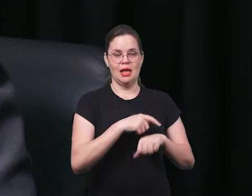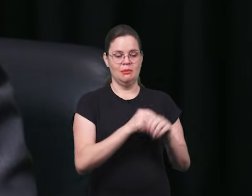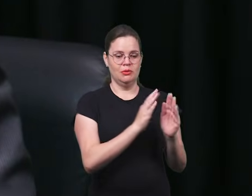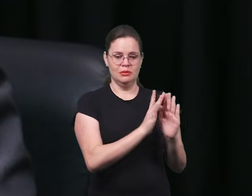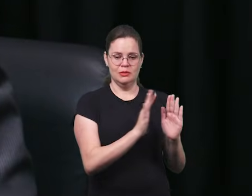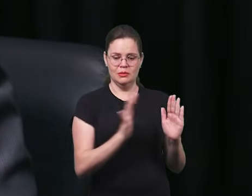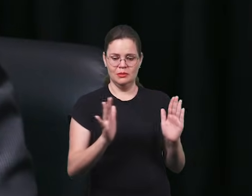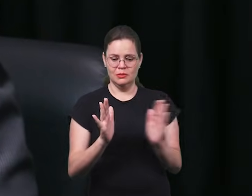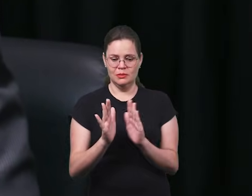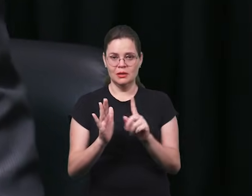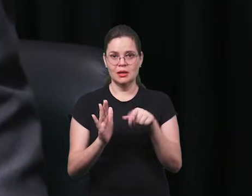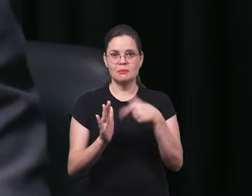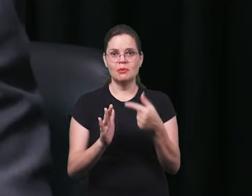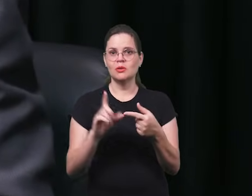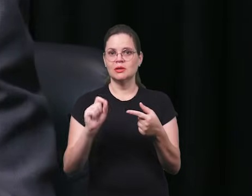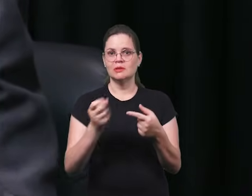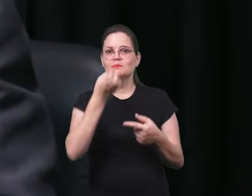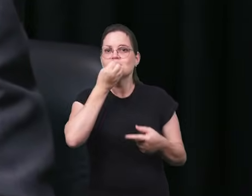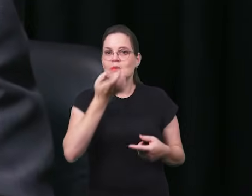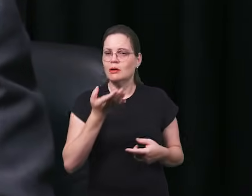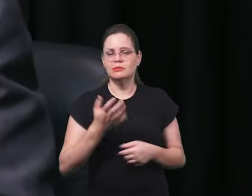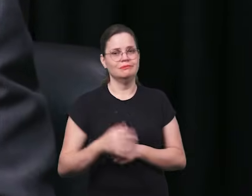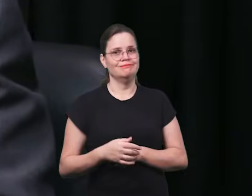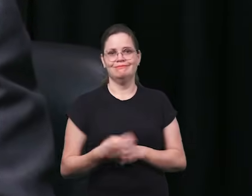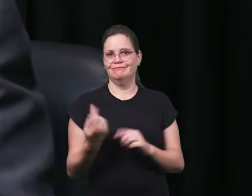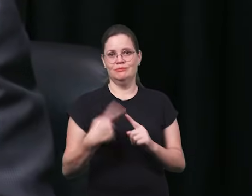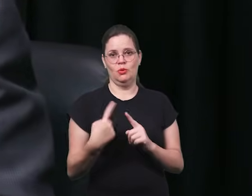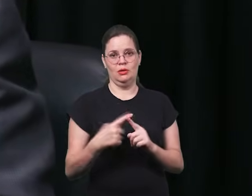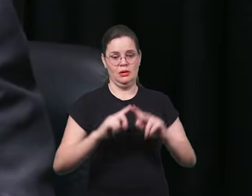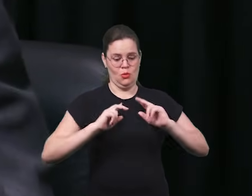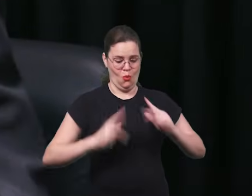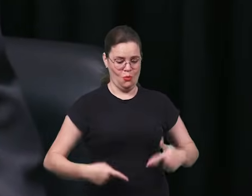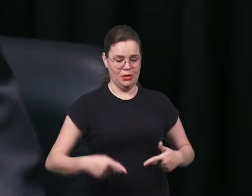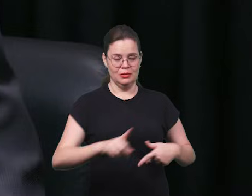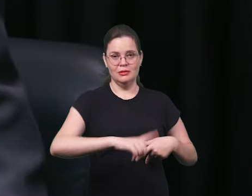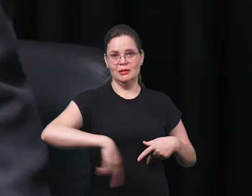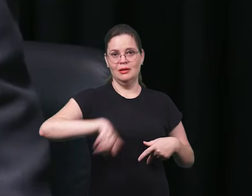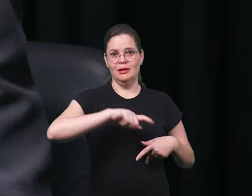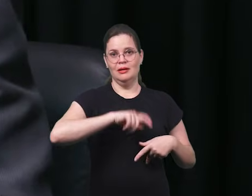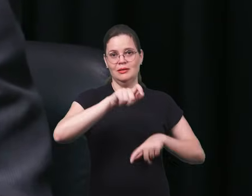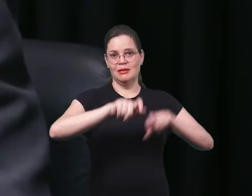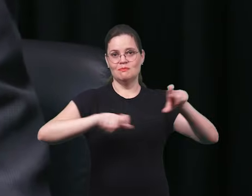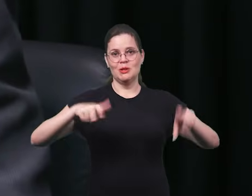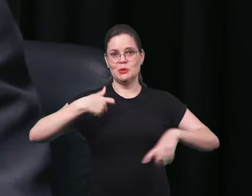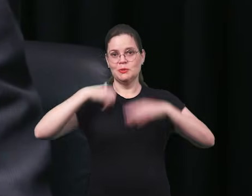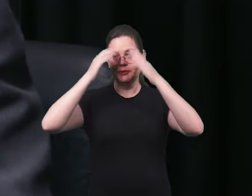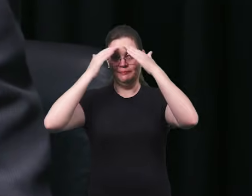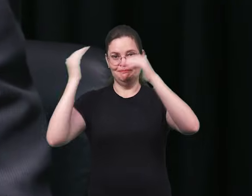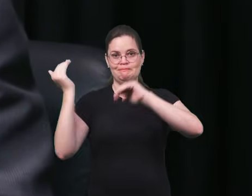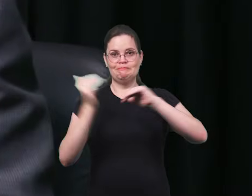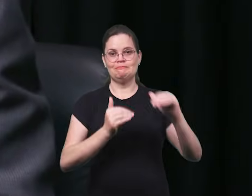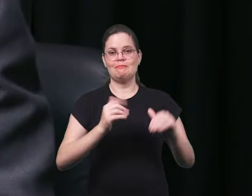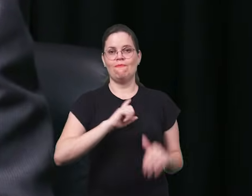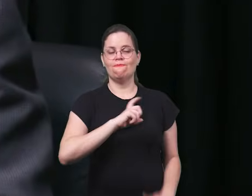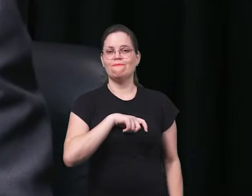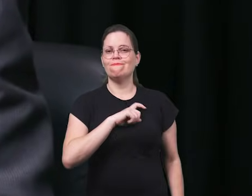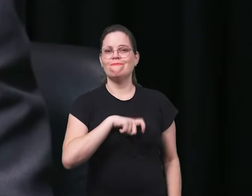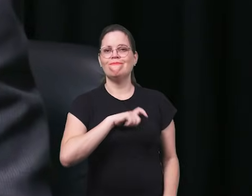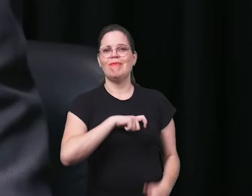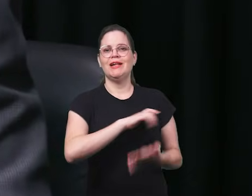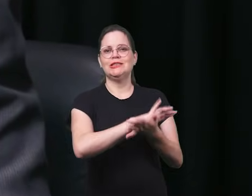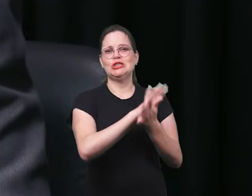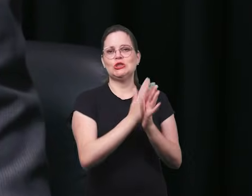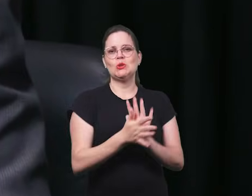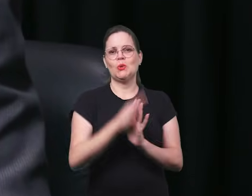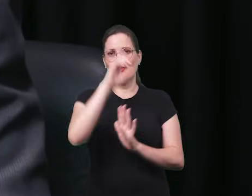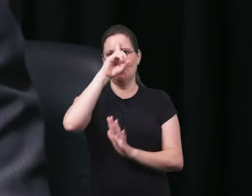não tão bom, porque o homem, né, ao desobedecer o Senhor, ele maculou aquilo que